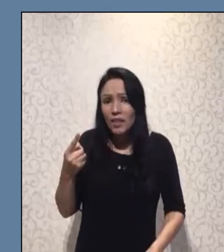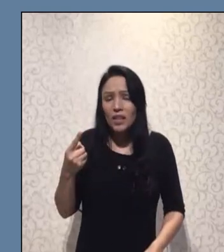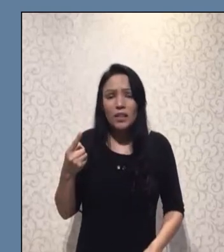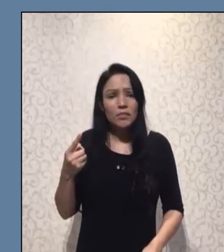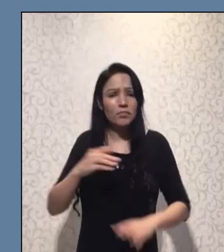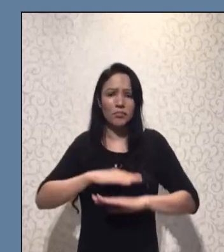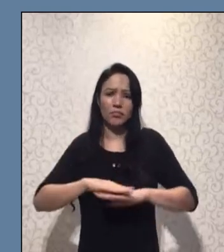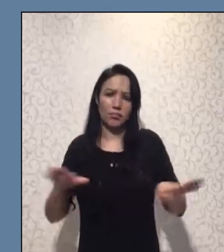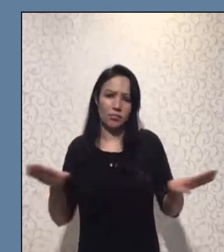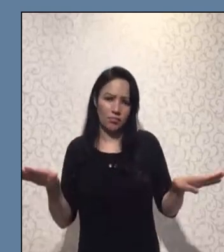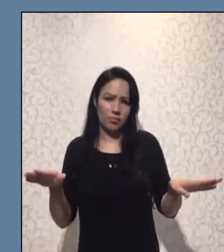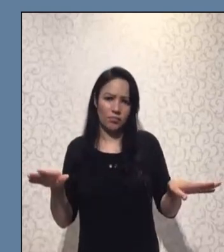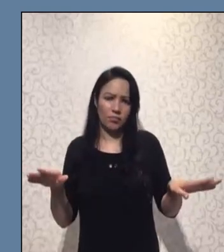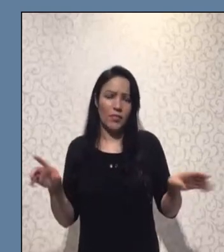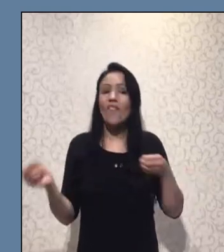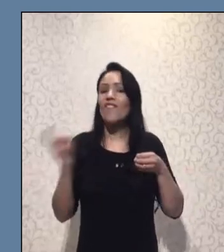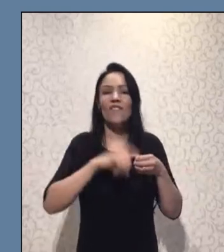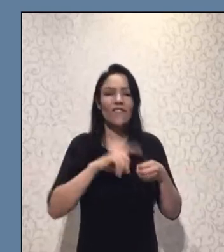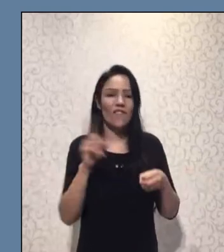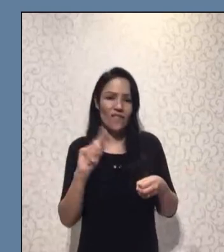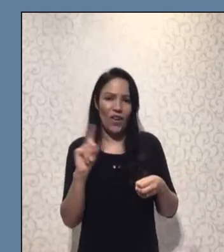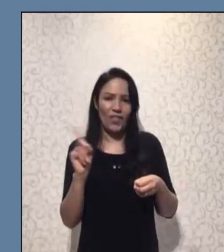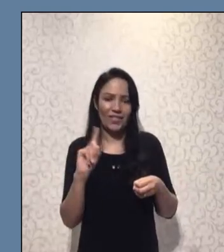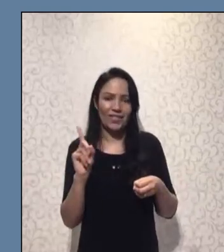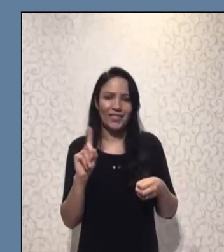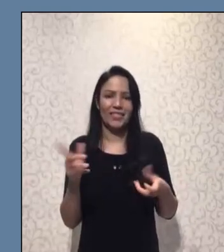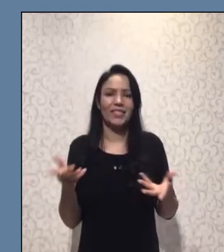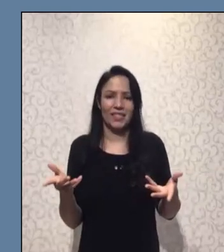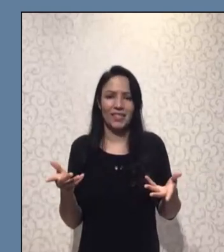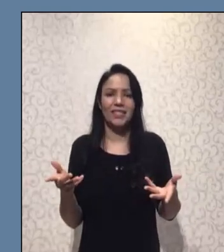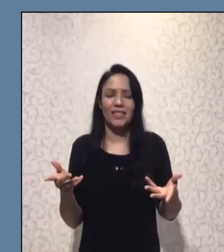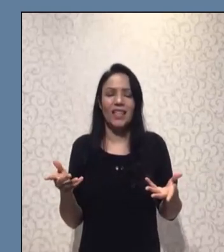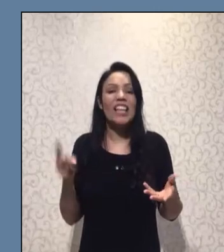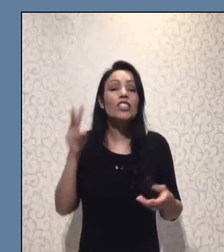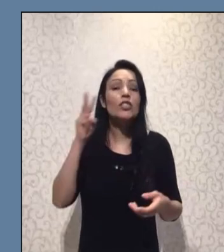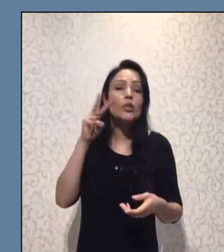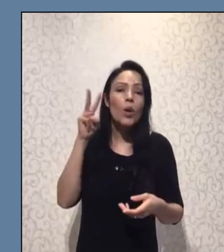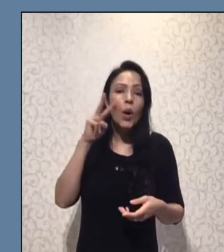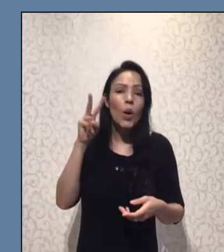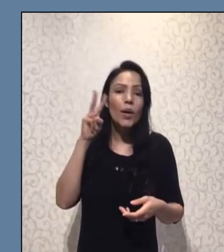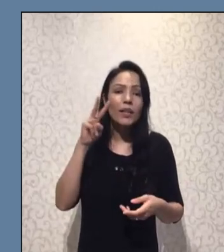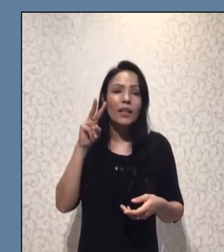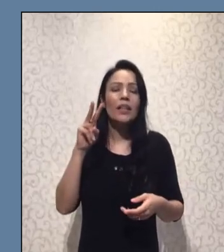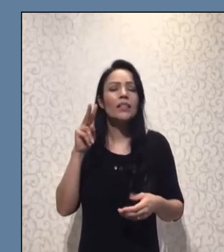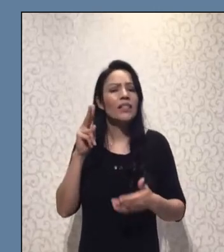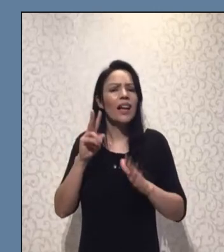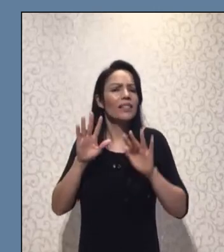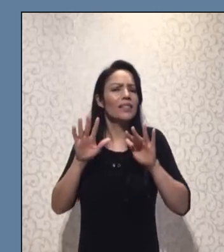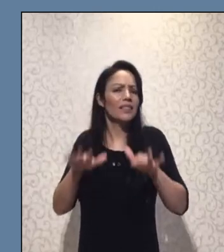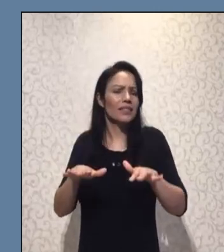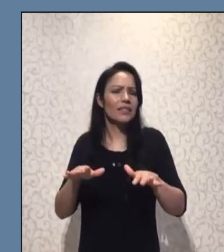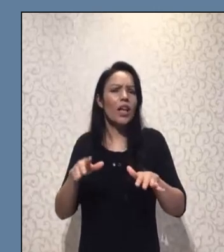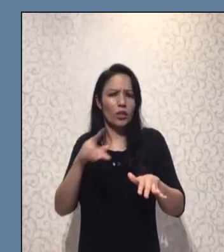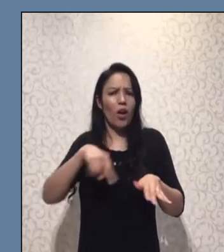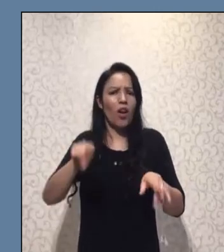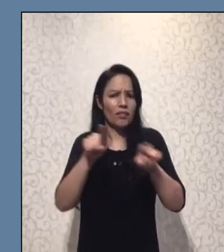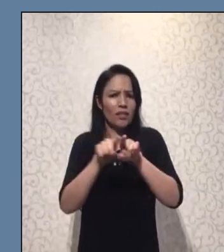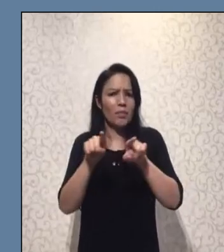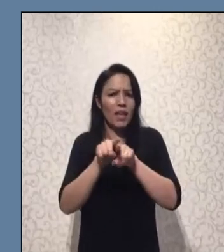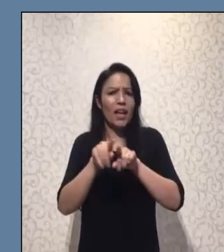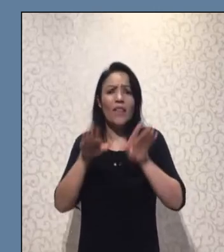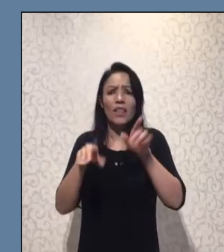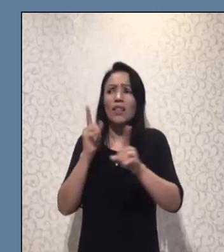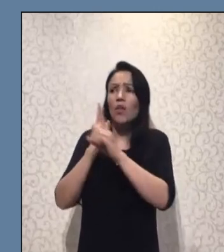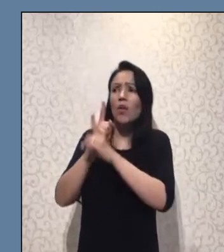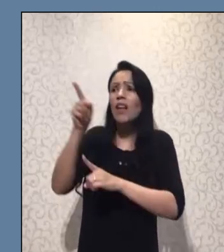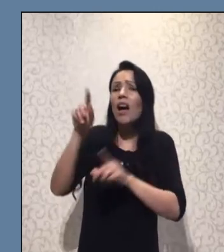preciso retornar. É verdade, né? E nós sempre sofremos dessa síndrome. Quantas e quantas vezes que eu encontrava as pessoas, ah, museu, você trabalha no